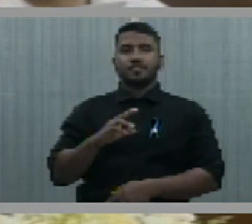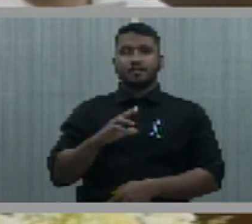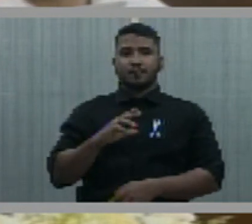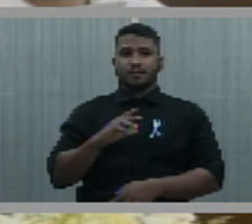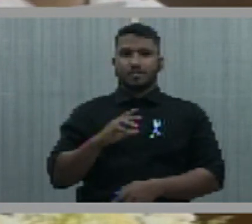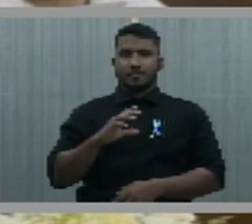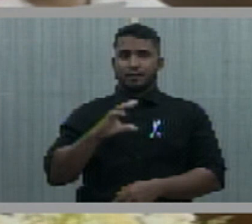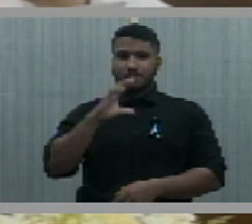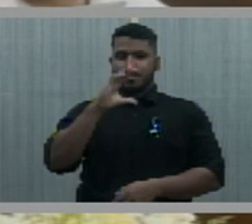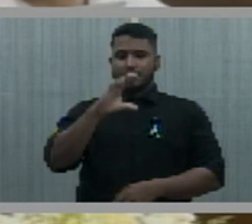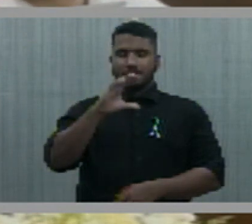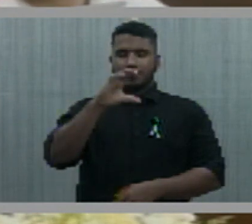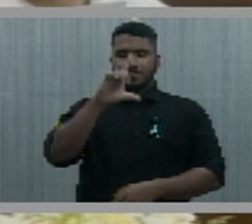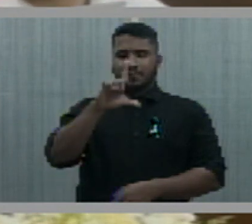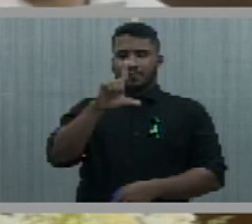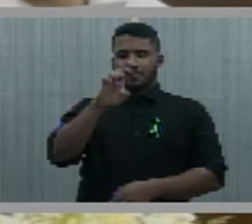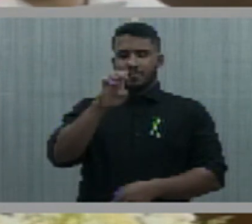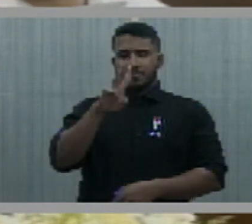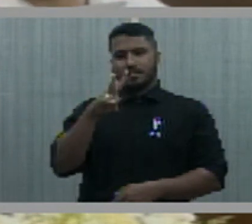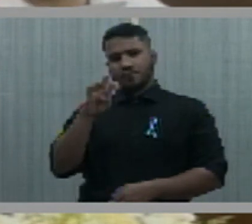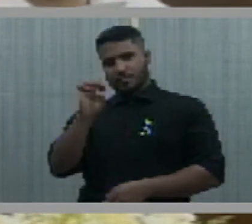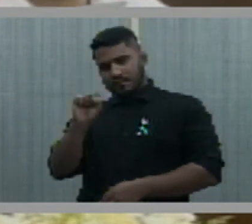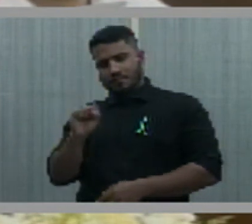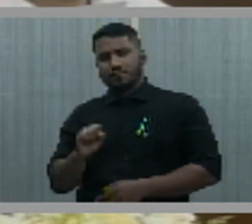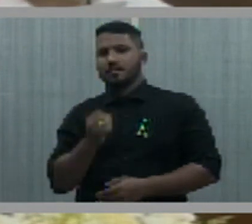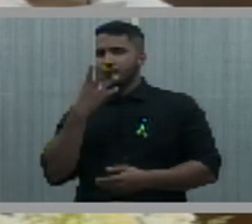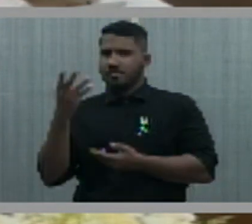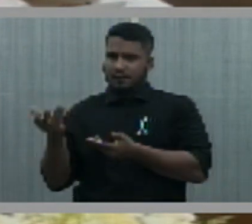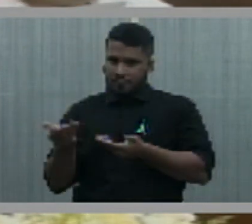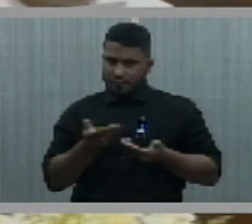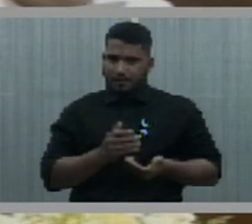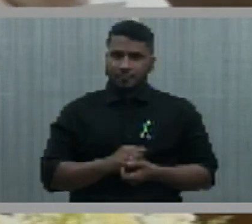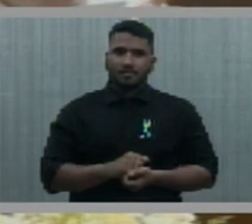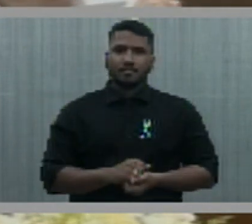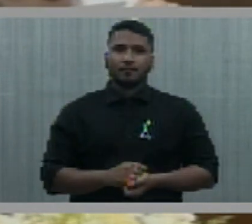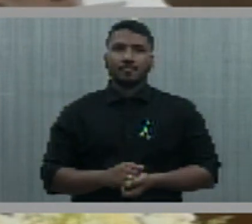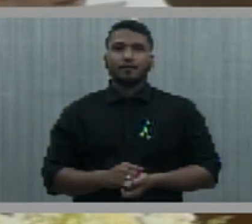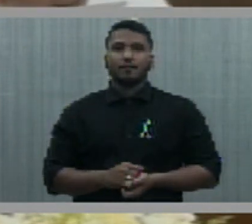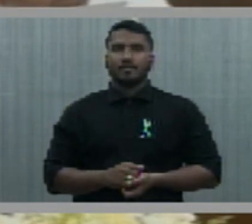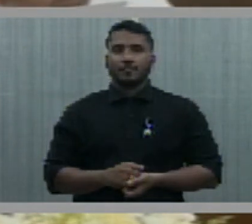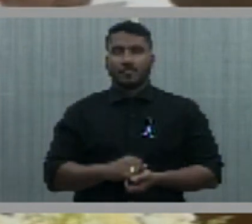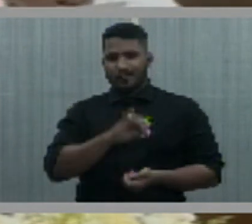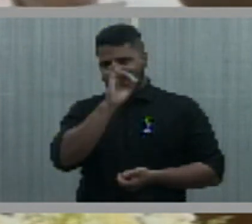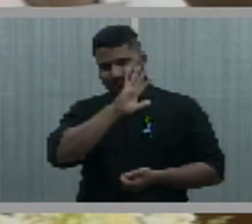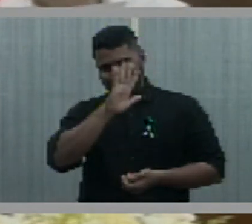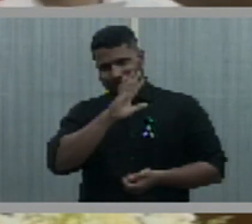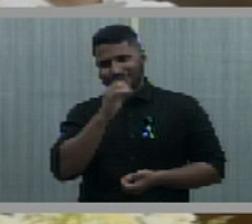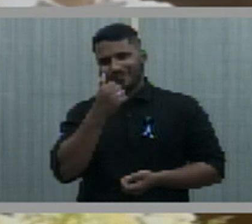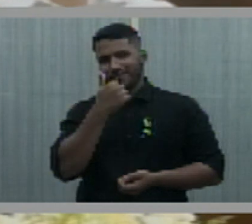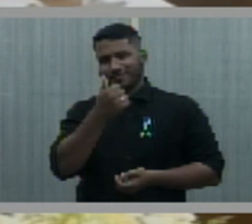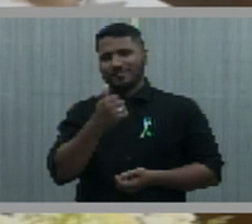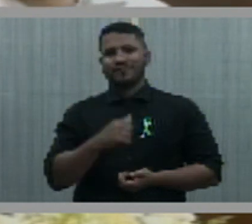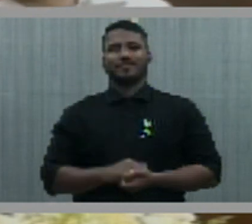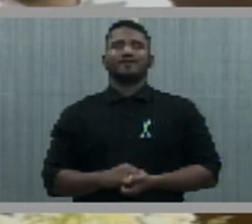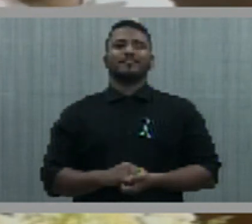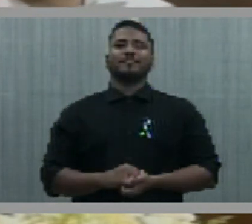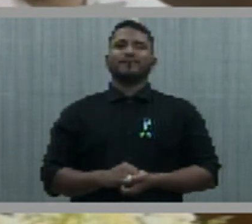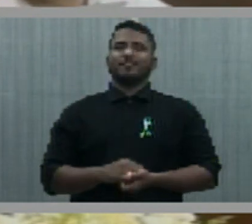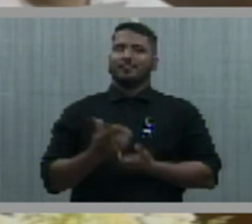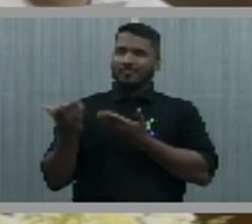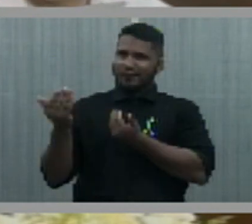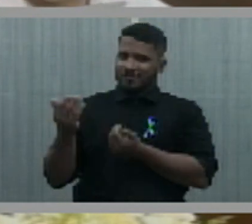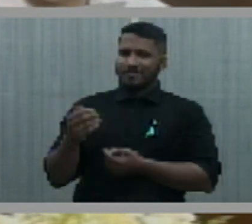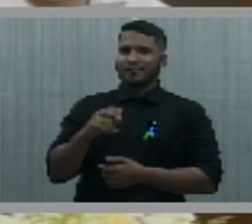Cleves, né? Guedes, seja bem-vindo. Quem é? Cadê? Lá, o jovem. Nosso jovem